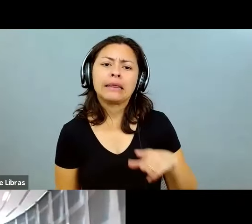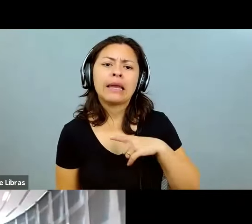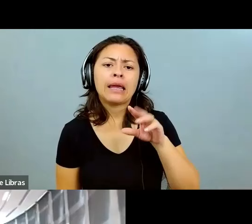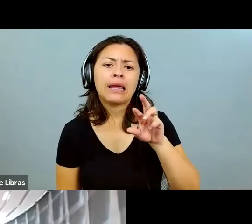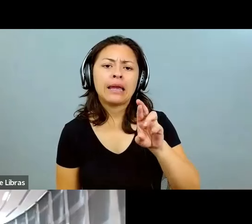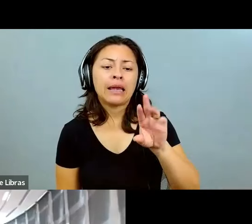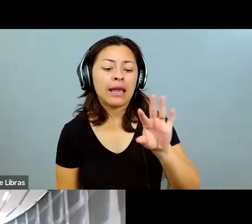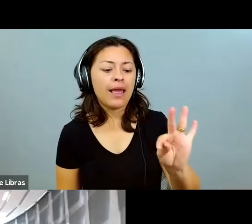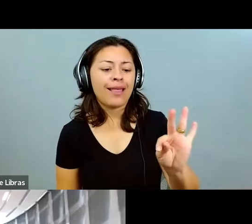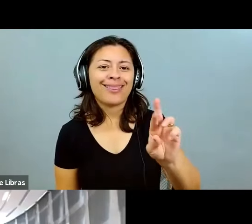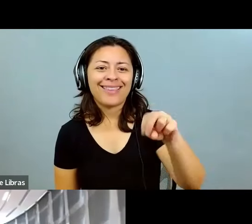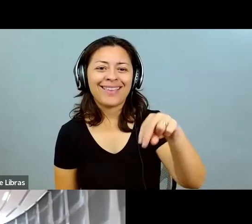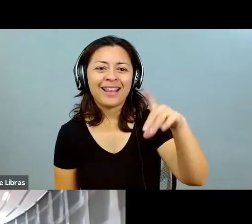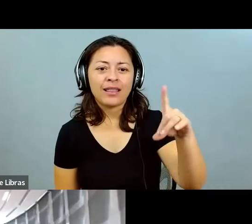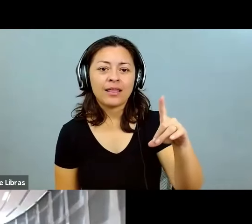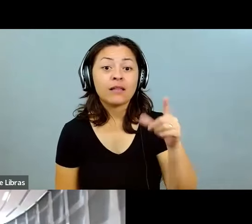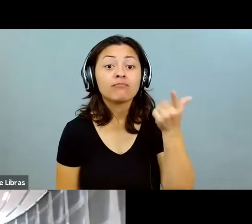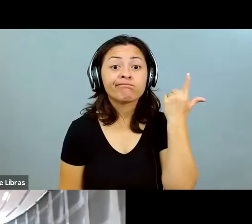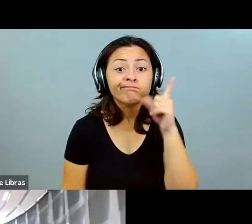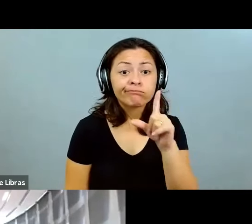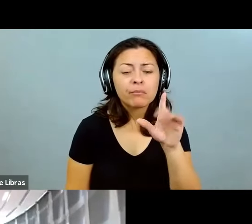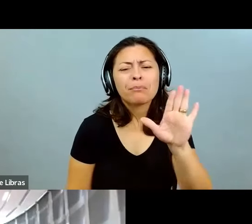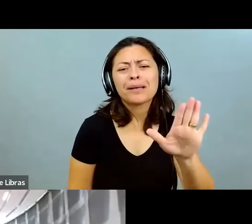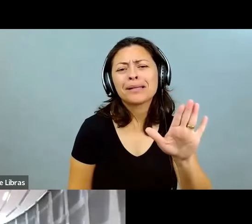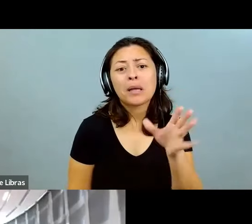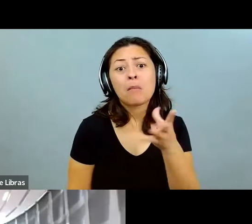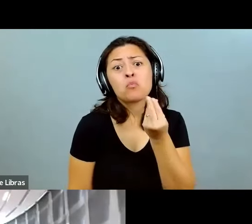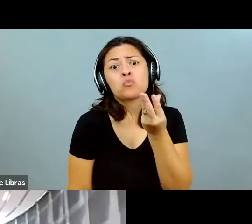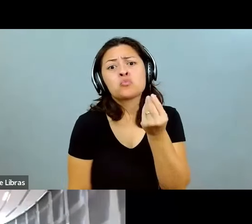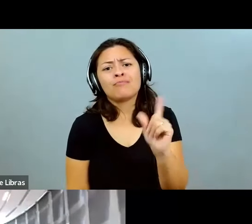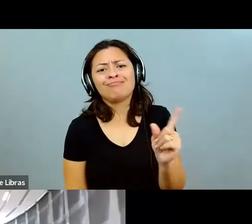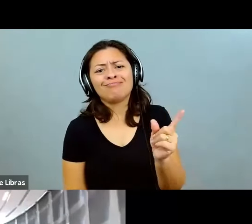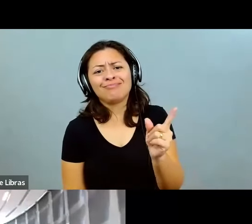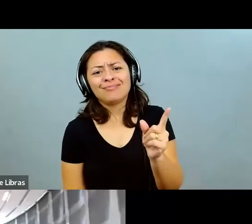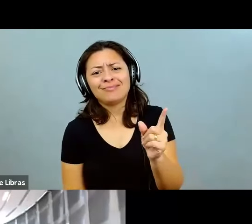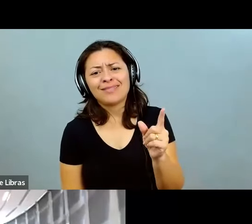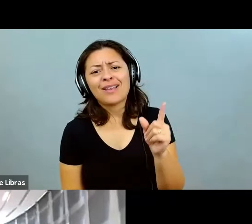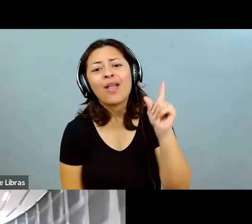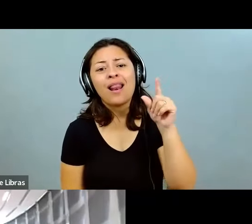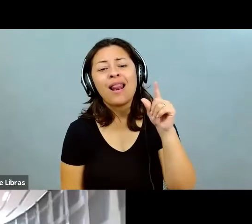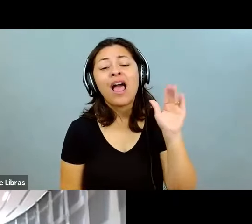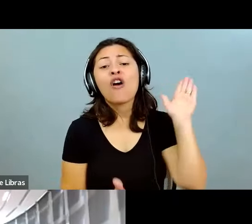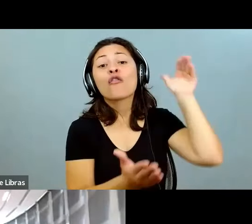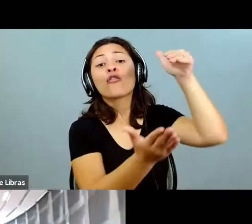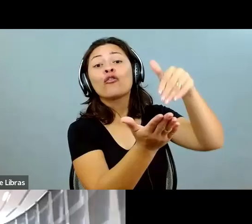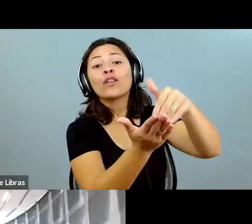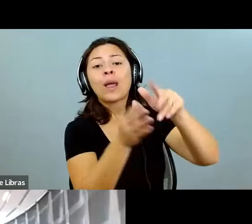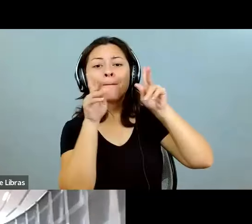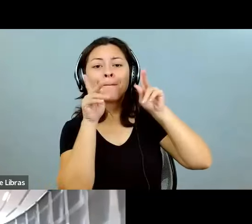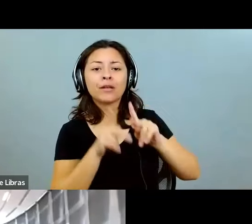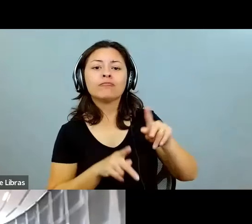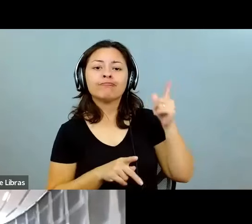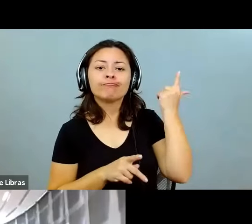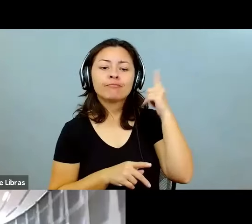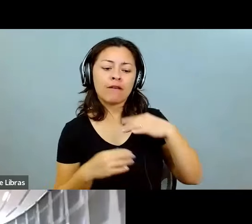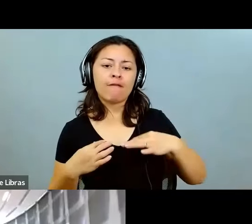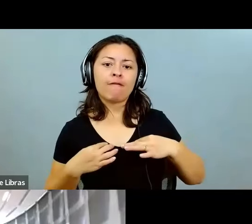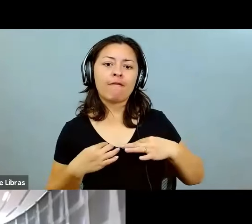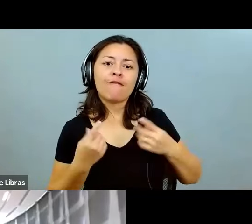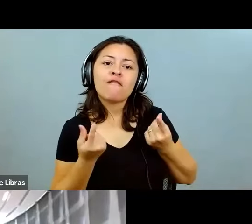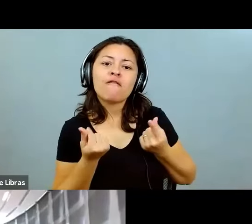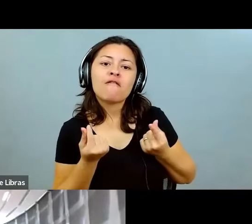a trade ganha mais não é tão expressivo quanto o o quem ganha mesmo é o consumidor final que acaba tendo um preço menor quanto